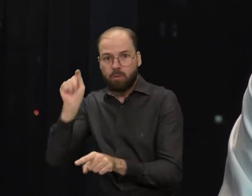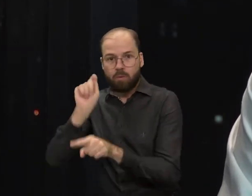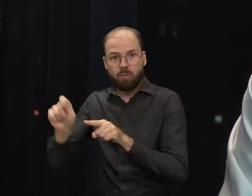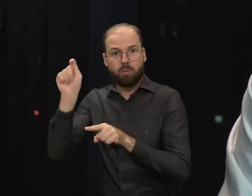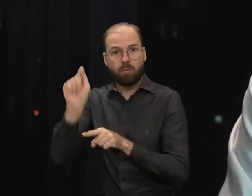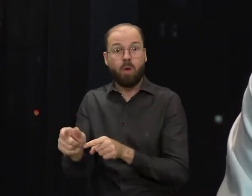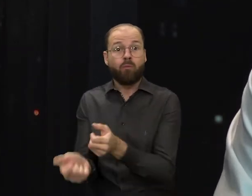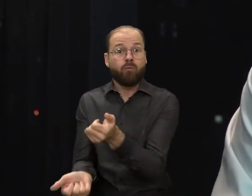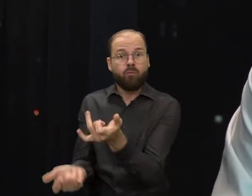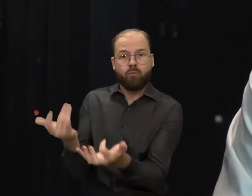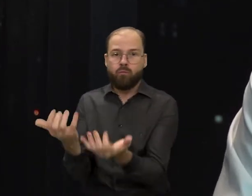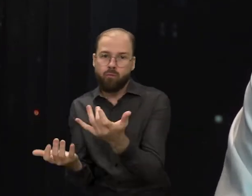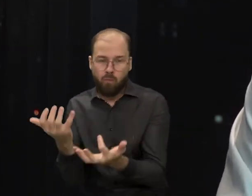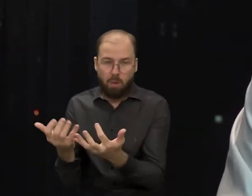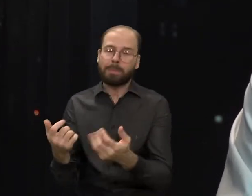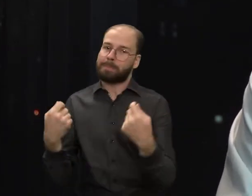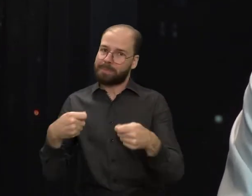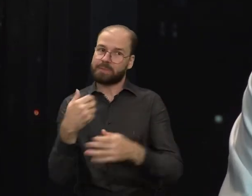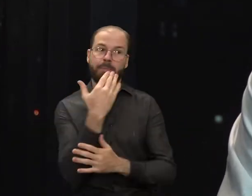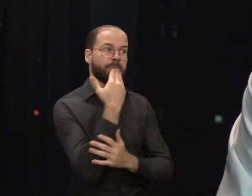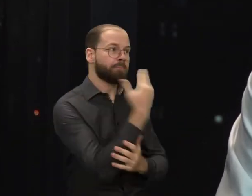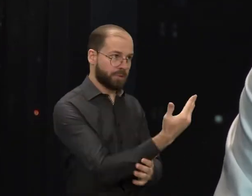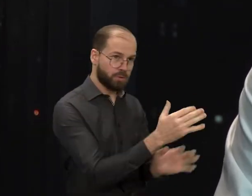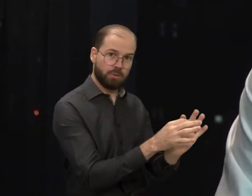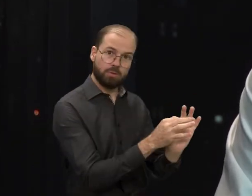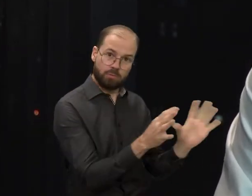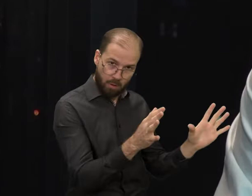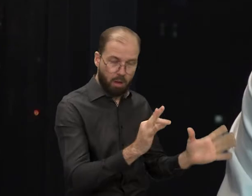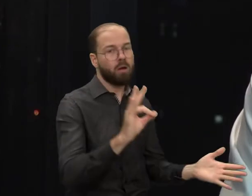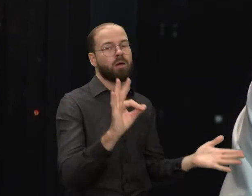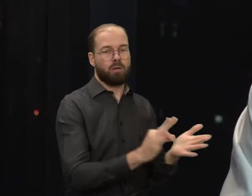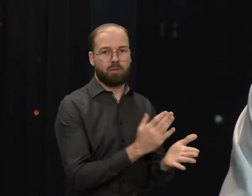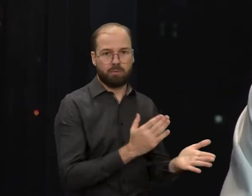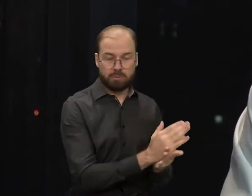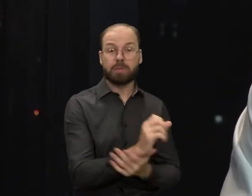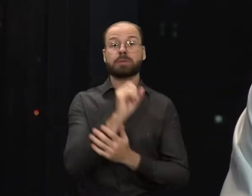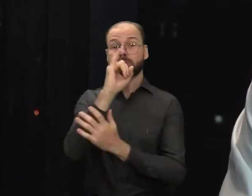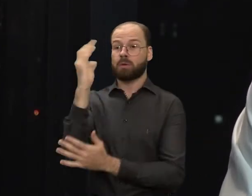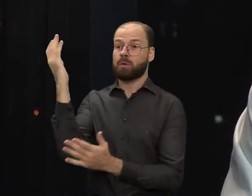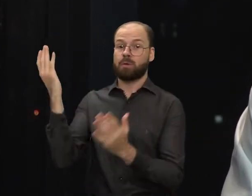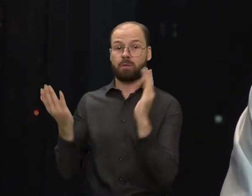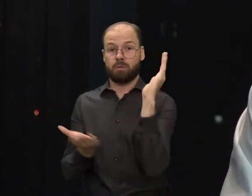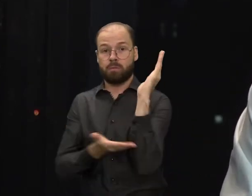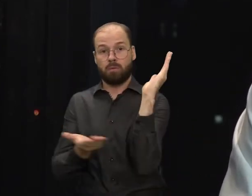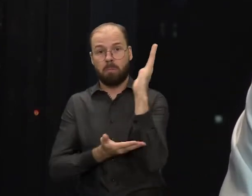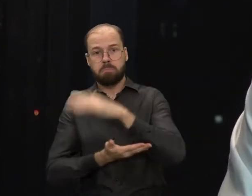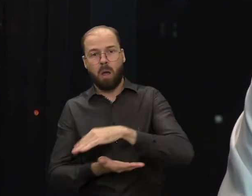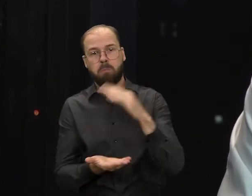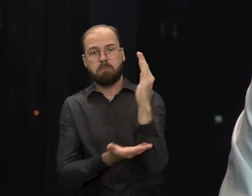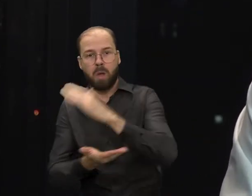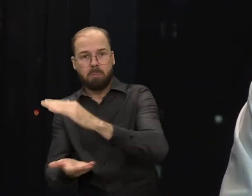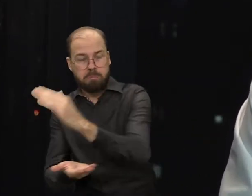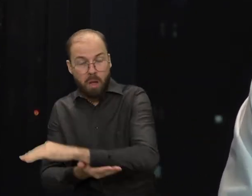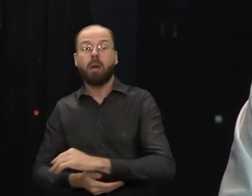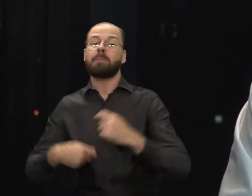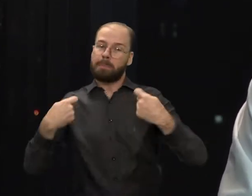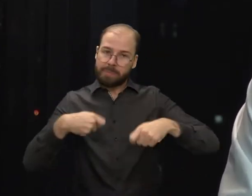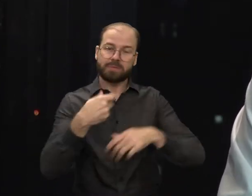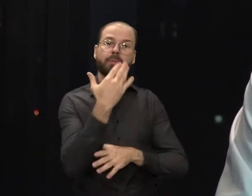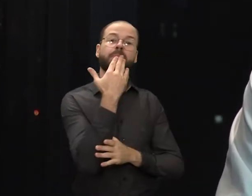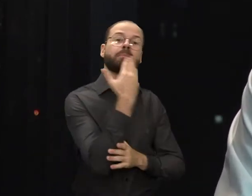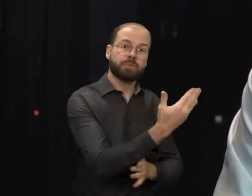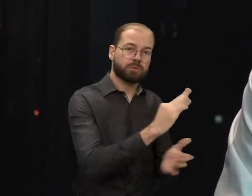pedir licença. Se ele quiser desmatar uma área da propriedade dele, ele tem que pedir licença. Se